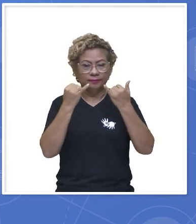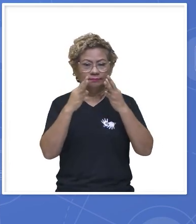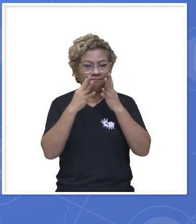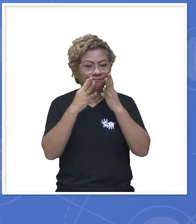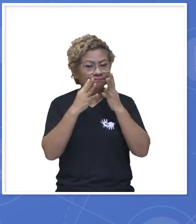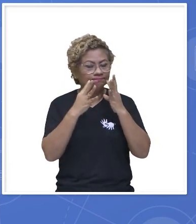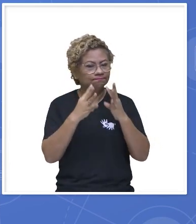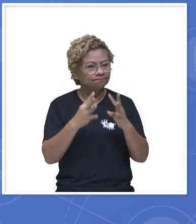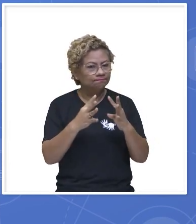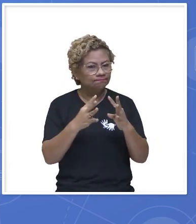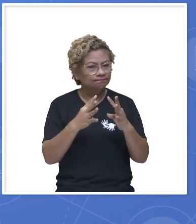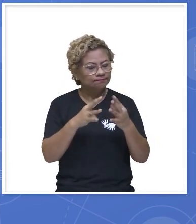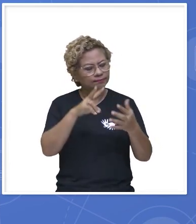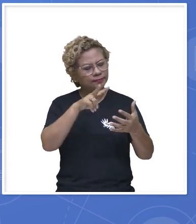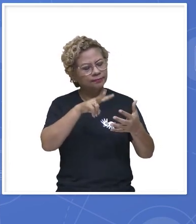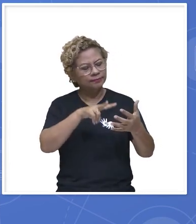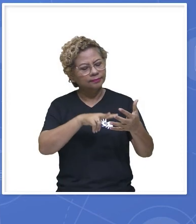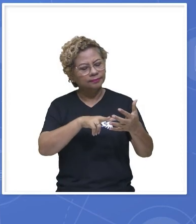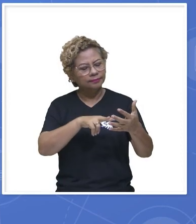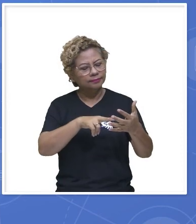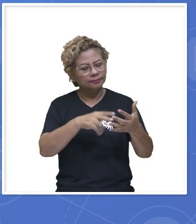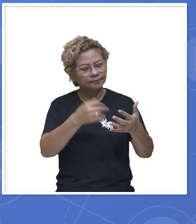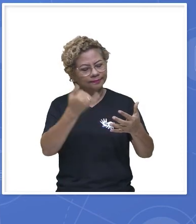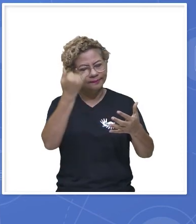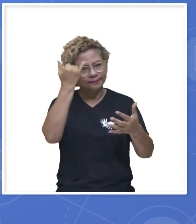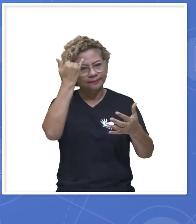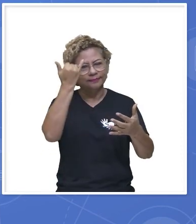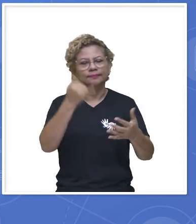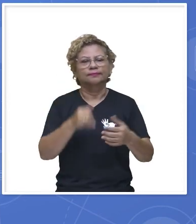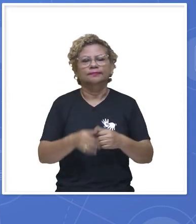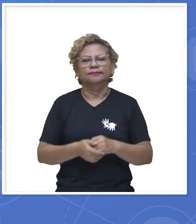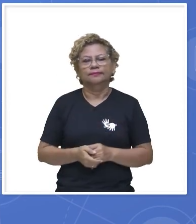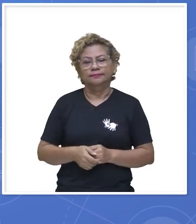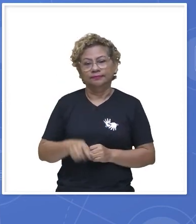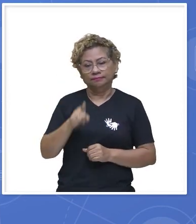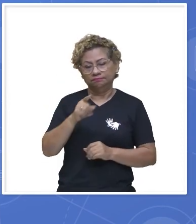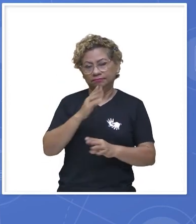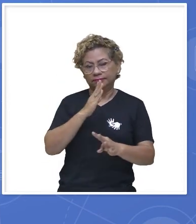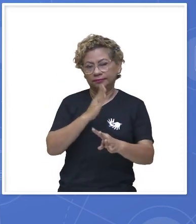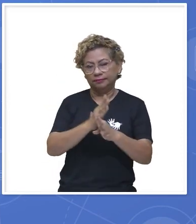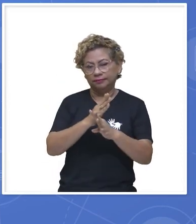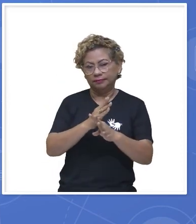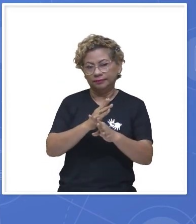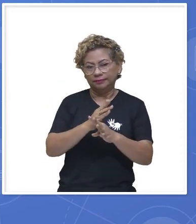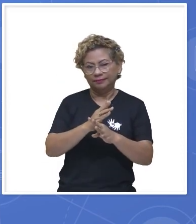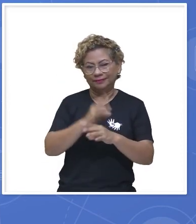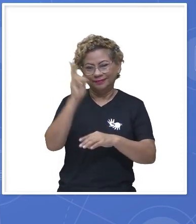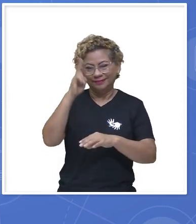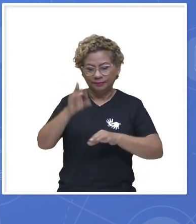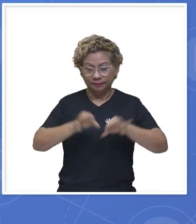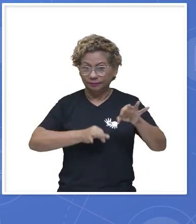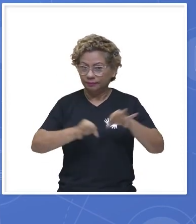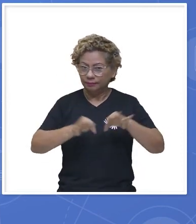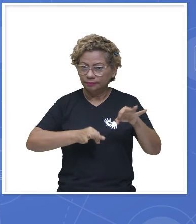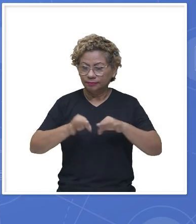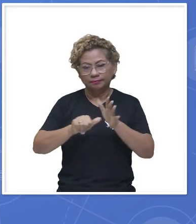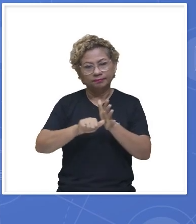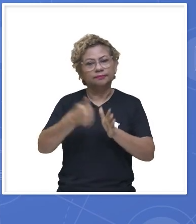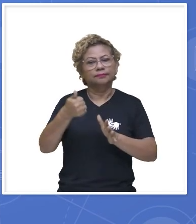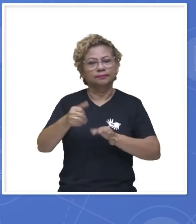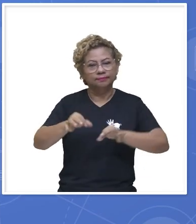exemplo. E agora, como é que a gente vai tirar a mediana dessa sequência numérica, hein, pessoal? Vejam, mediana é o